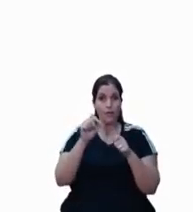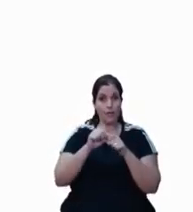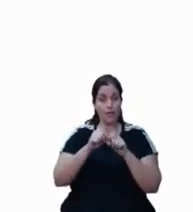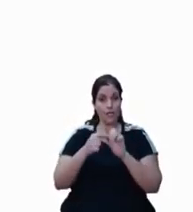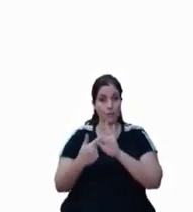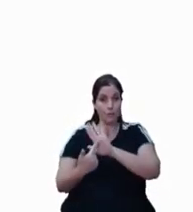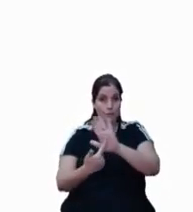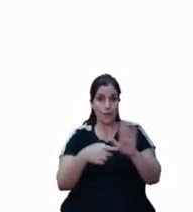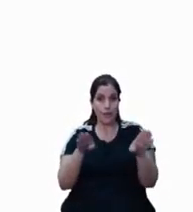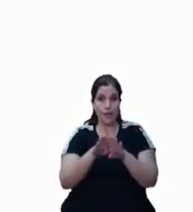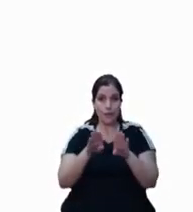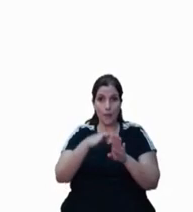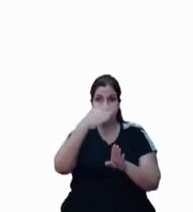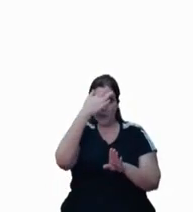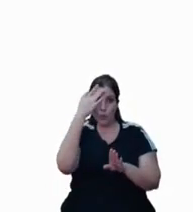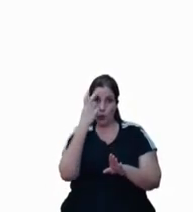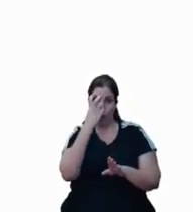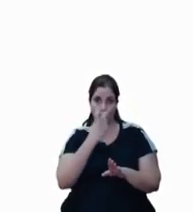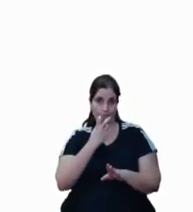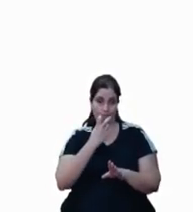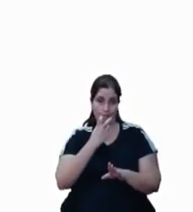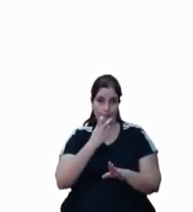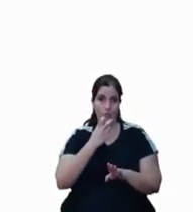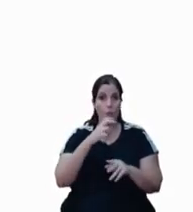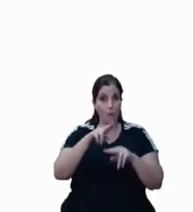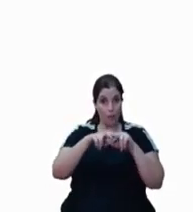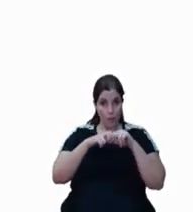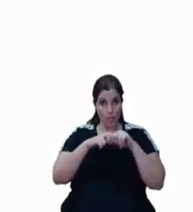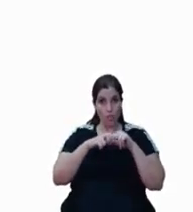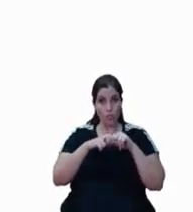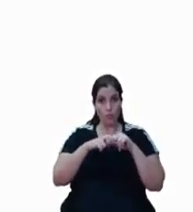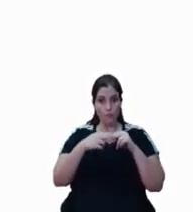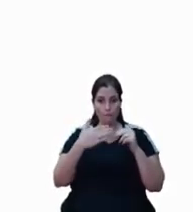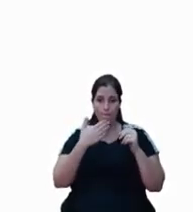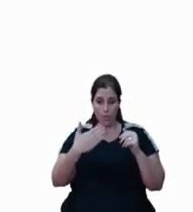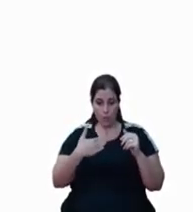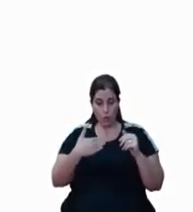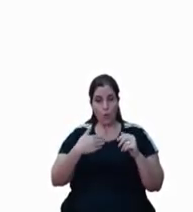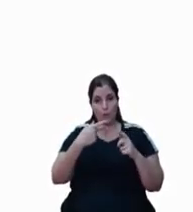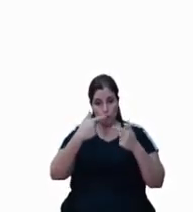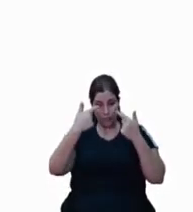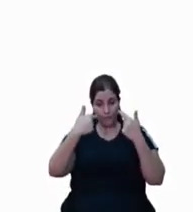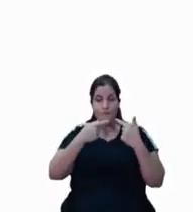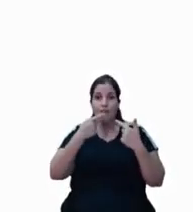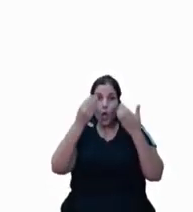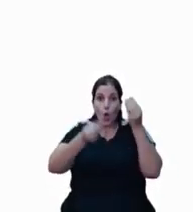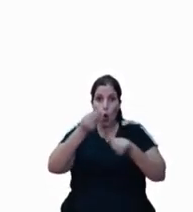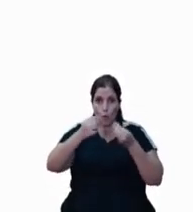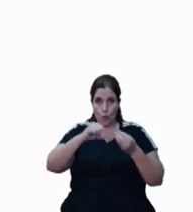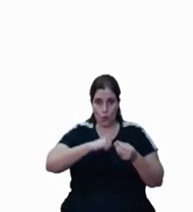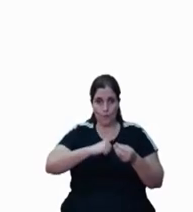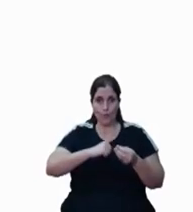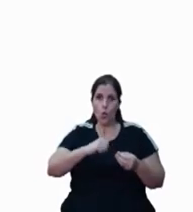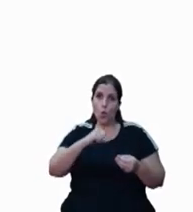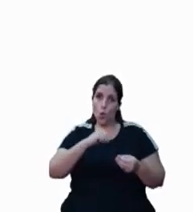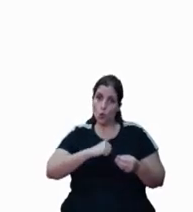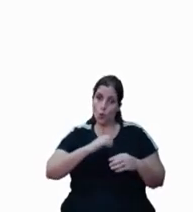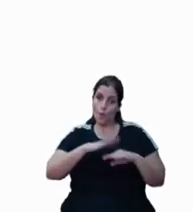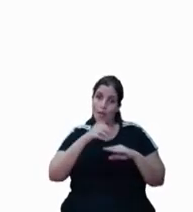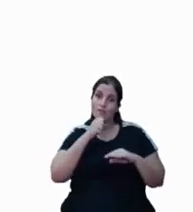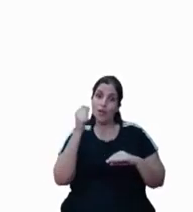disponibilizado também para as pessoas que não podem me ver, e por isso me pediram para fazer a descrição de minha aparência. Sou mais velho do que a